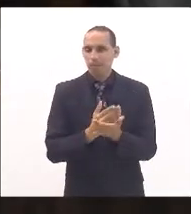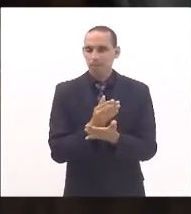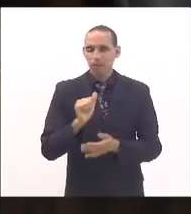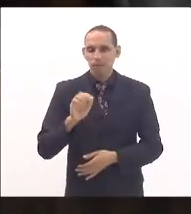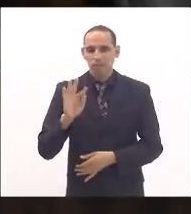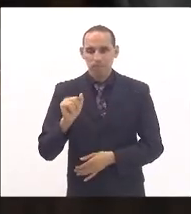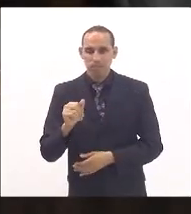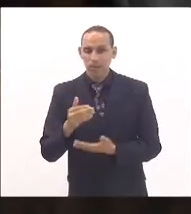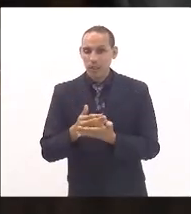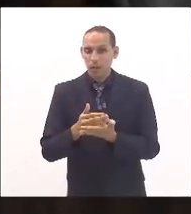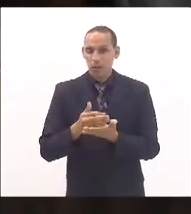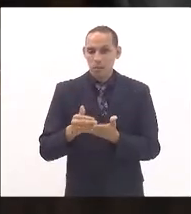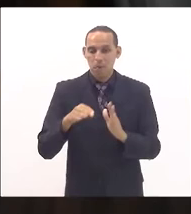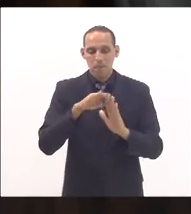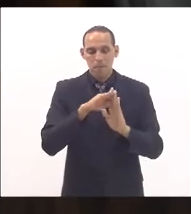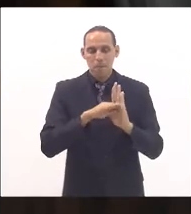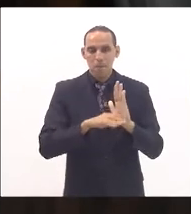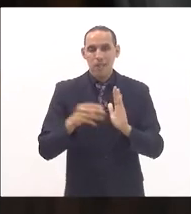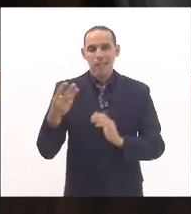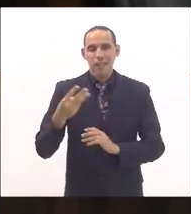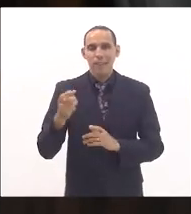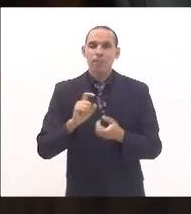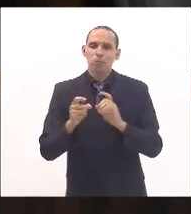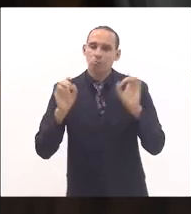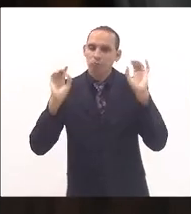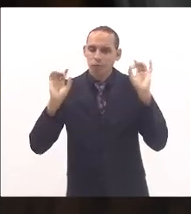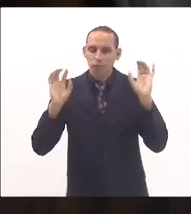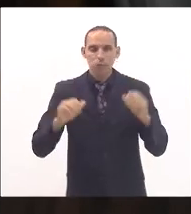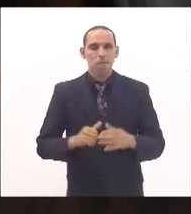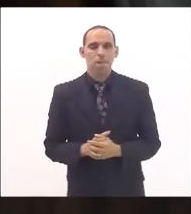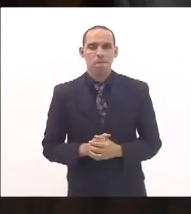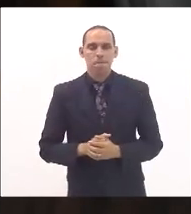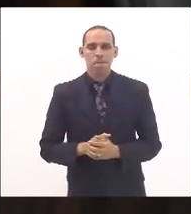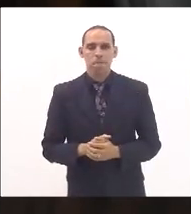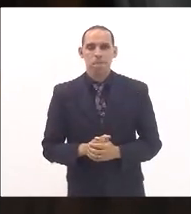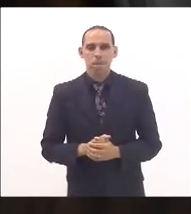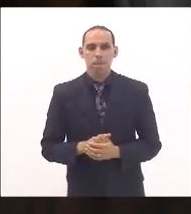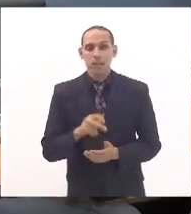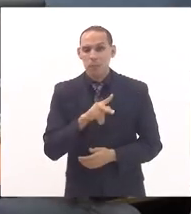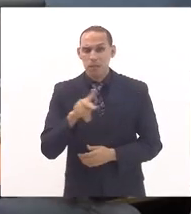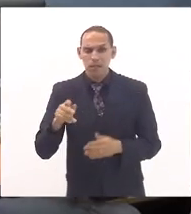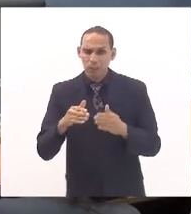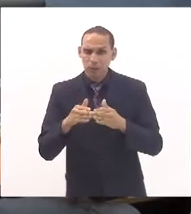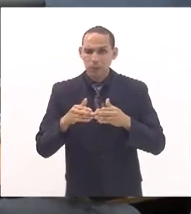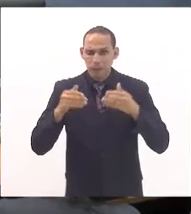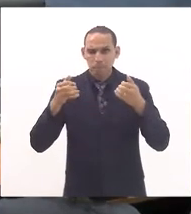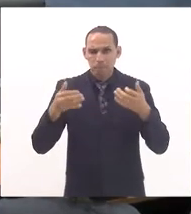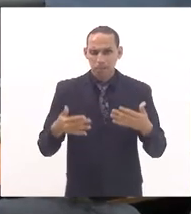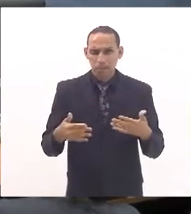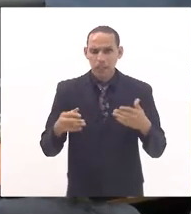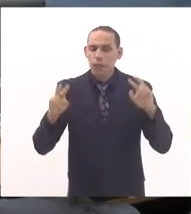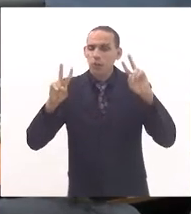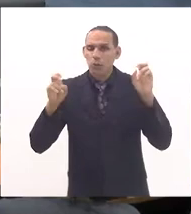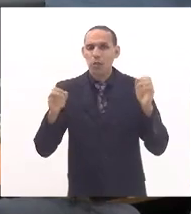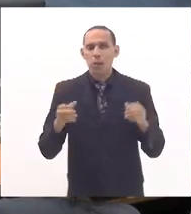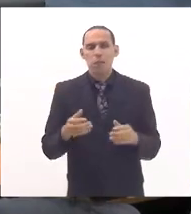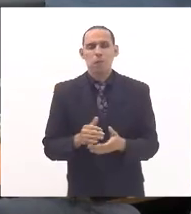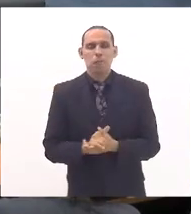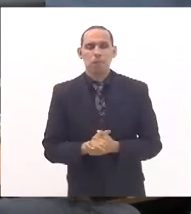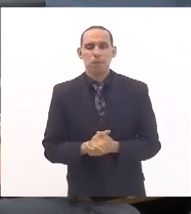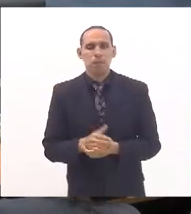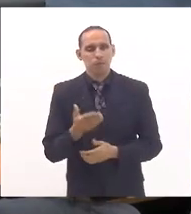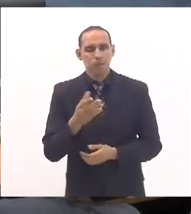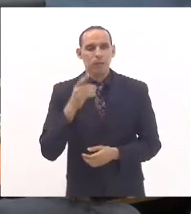ata, passa-se à ordem da terceira sessão extraordinária. Presidente, questão de ordem. Questão de ordem, deputada